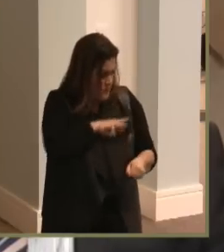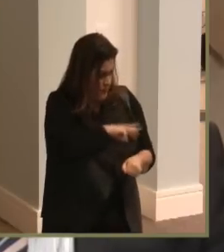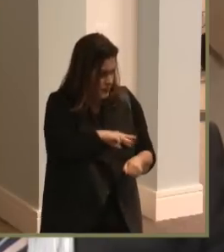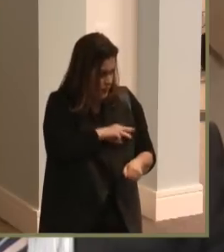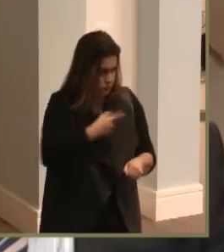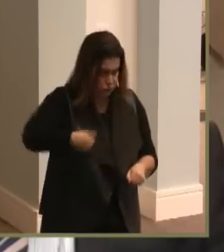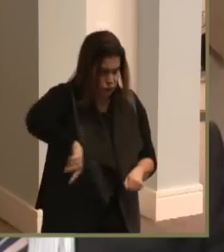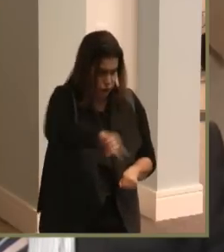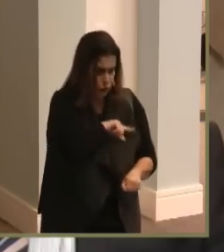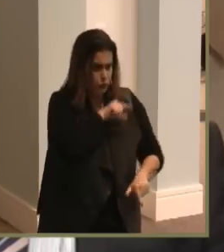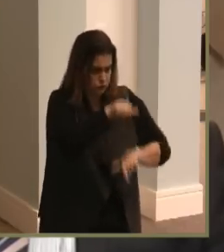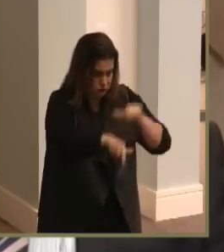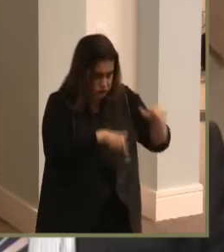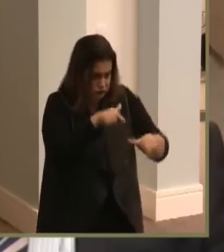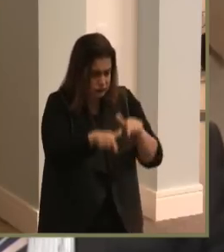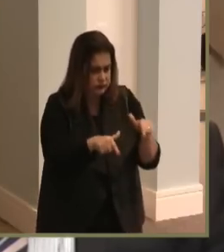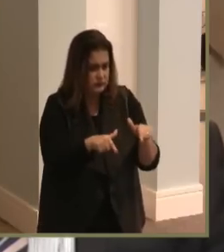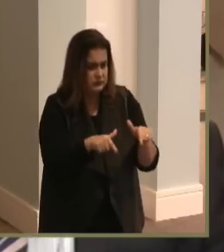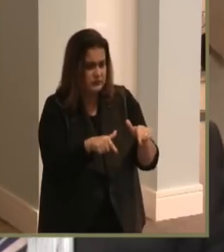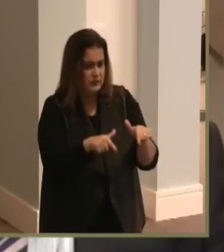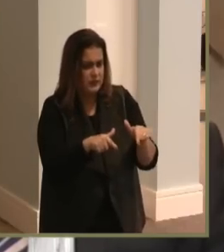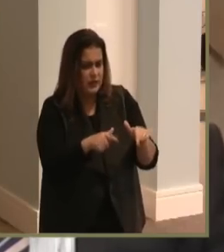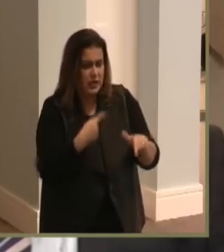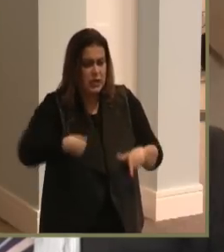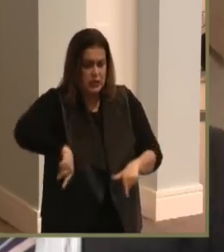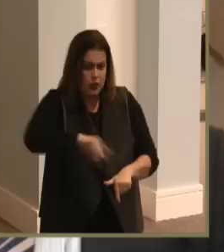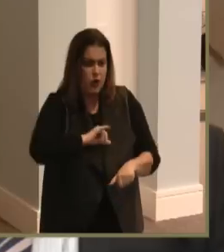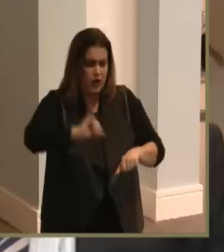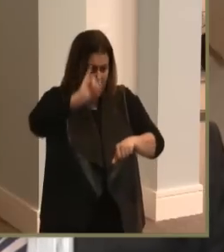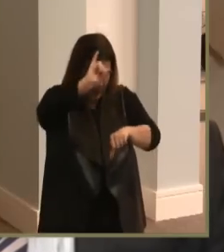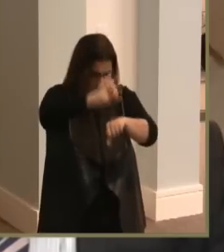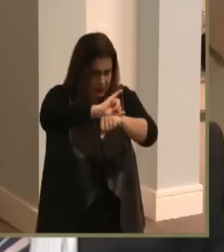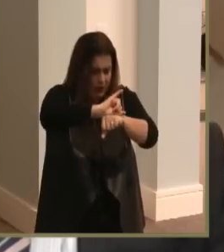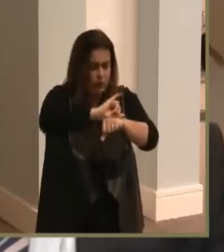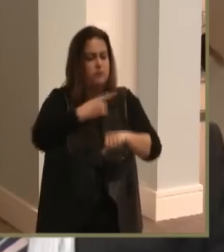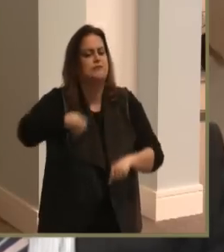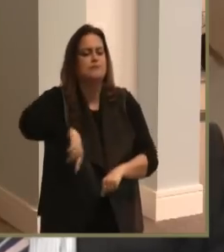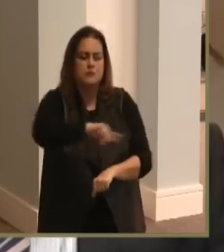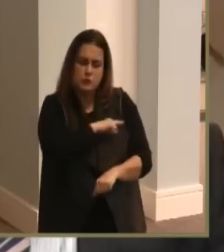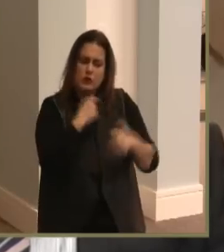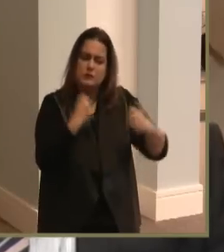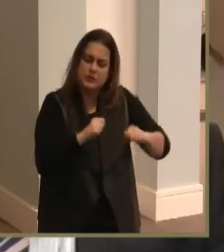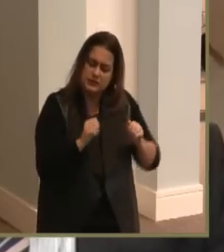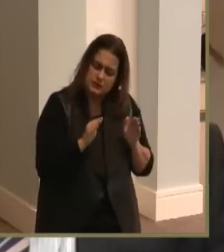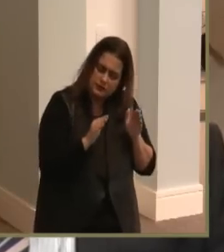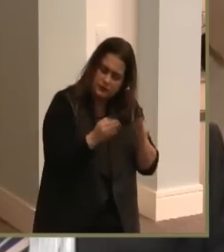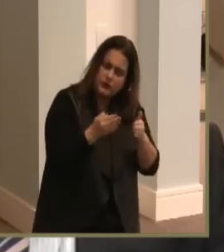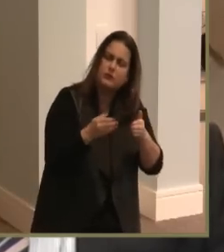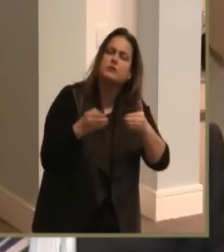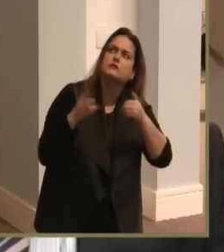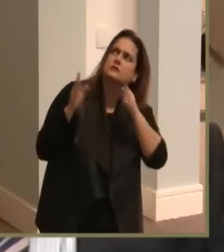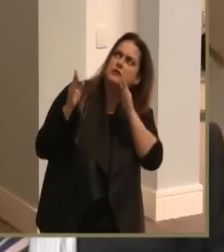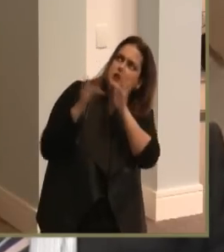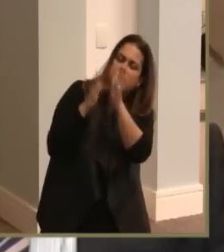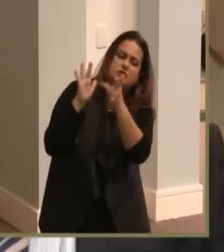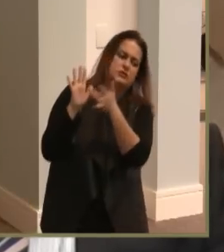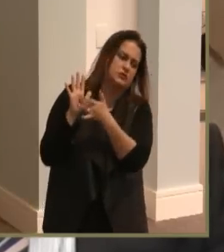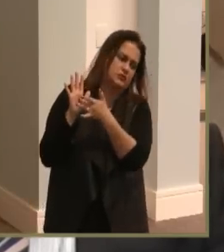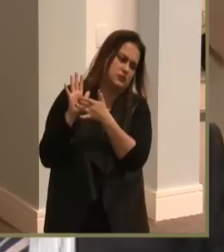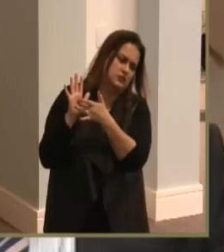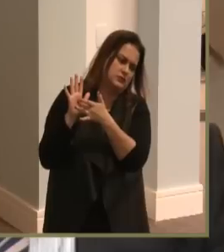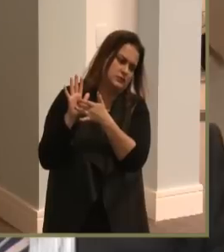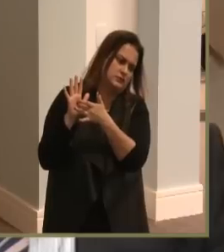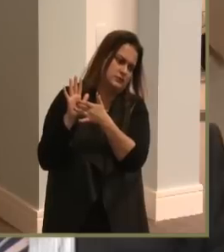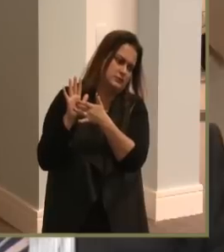nossa nação, em nosso lugar, em nossa capital federal, nós precisamos permanecer em Cristo. E